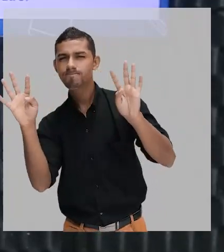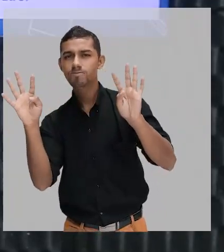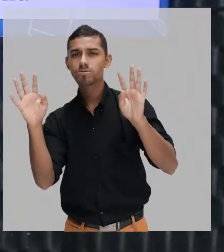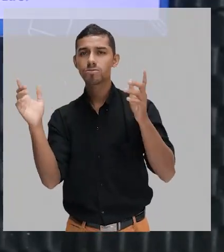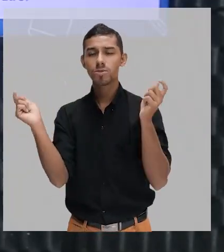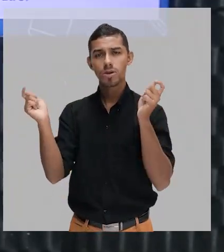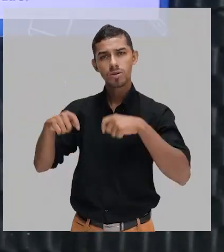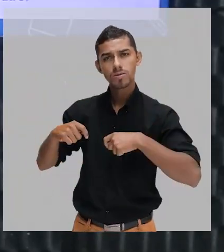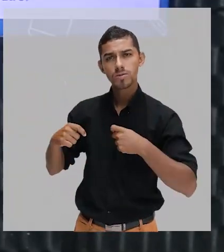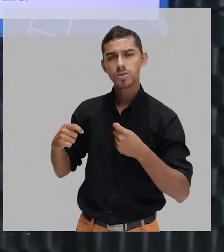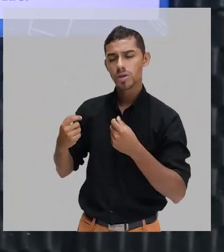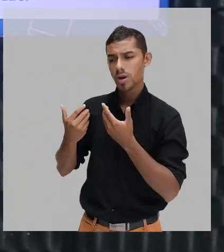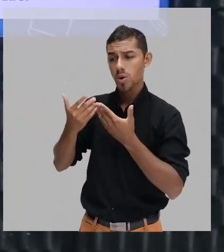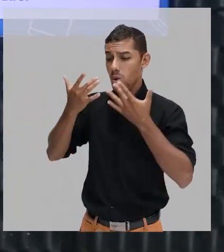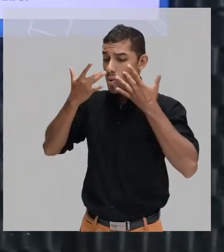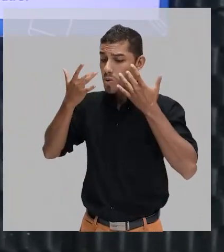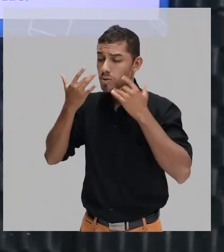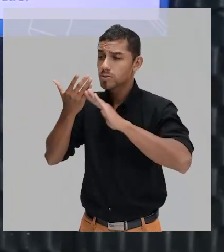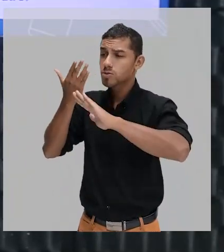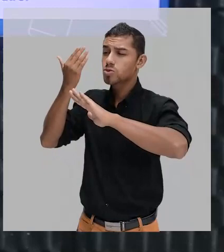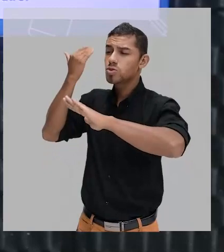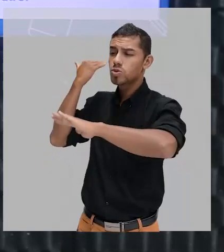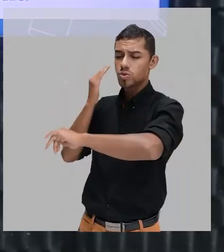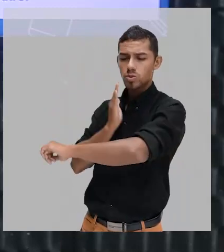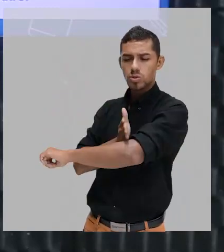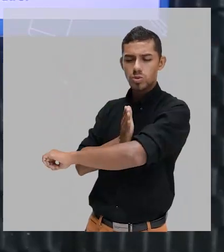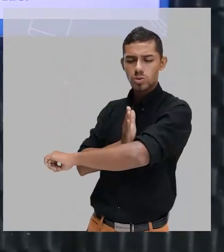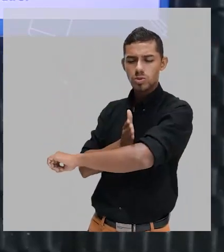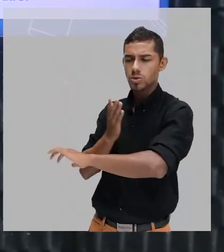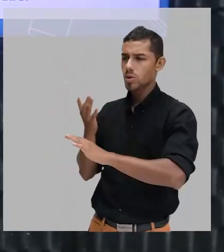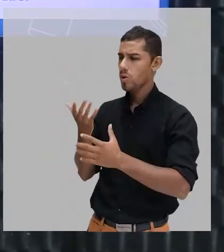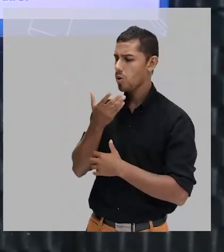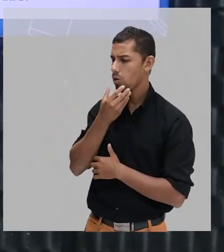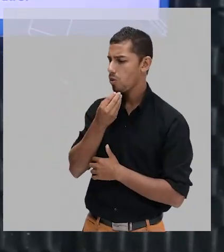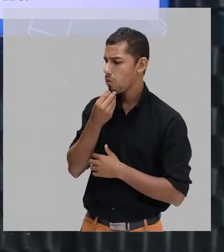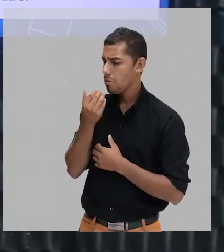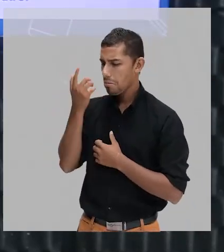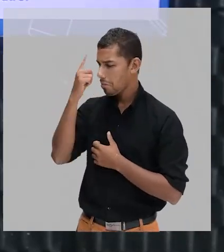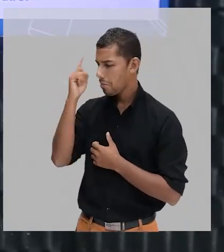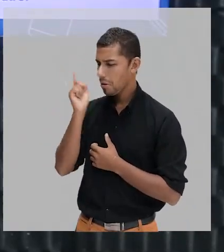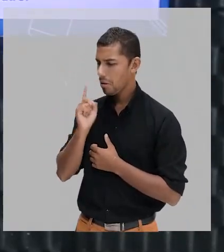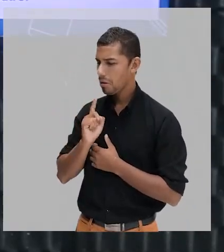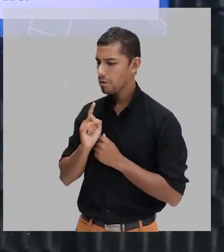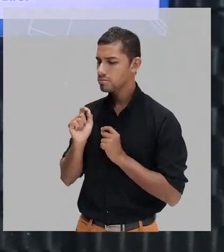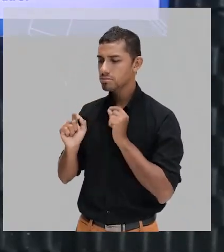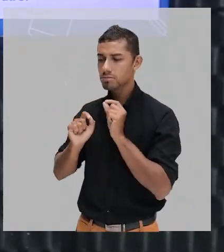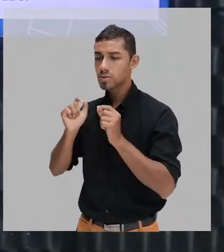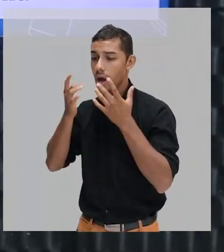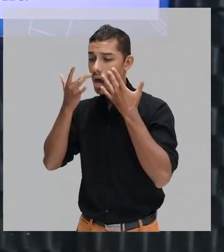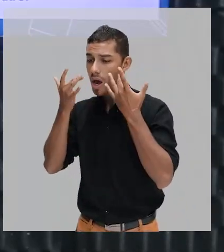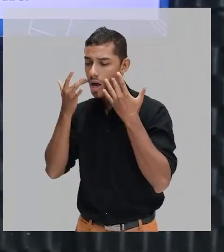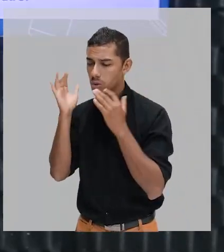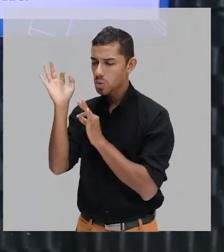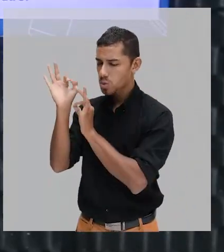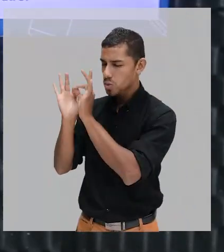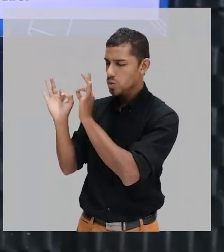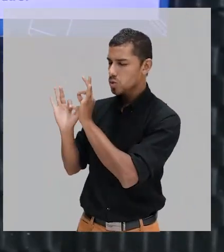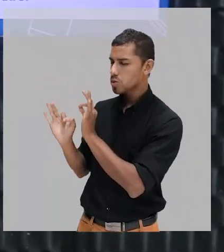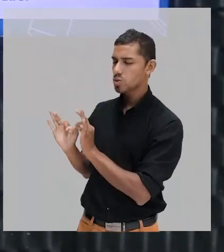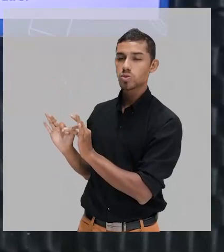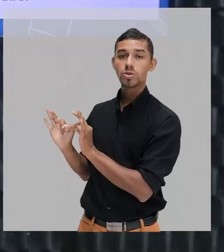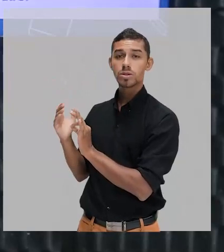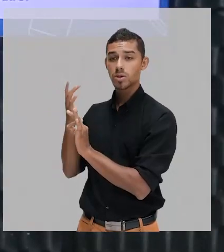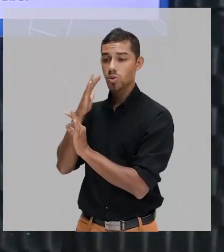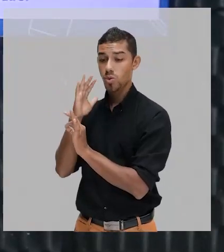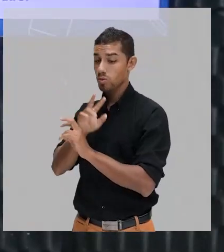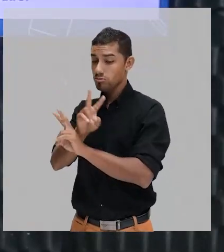na pré-história, o homem pré-histórico, ele não tem essa noção do teatro como manifestação e só vai acontecer formatado com o termo